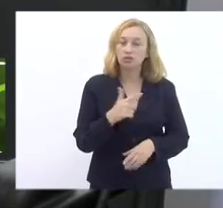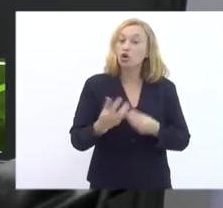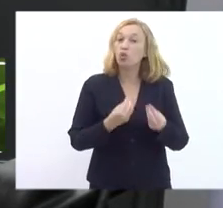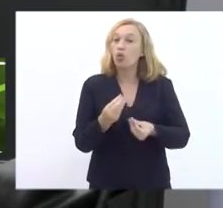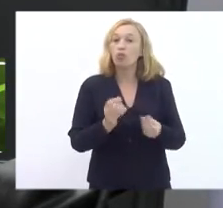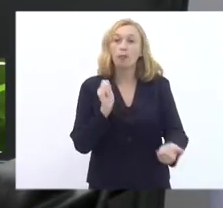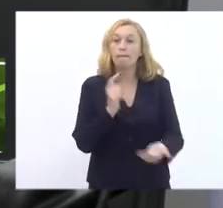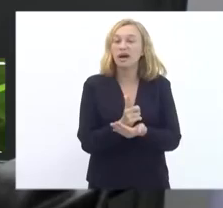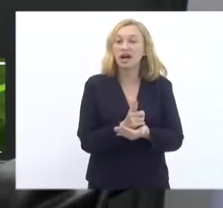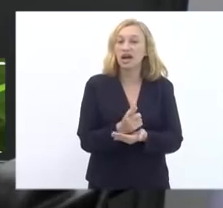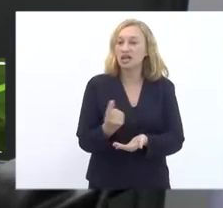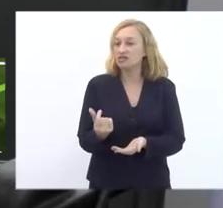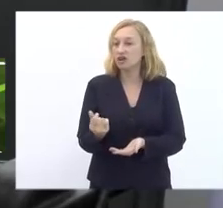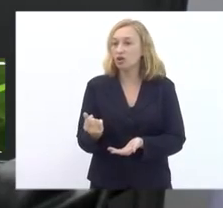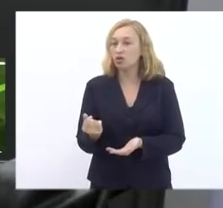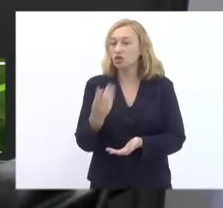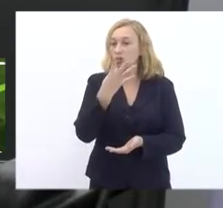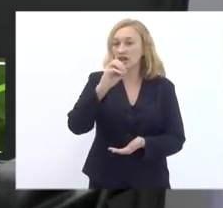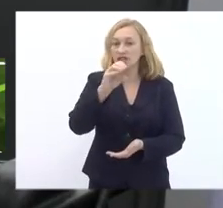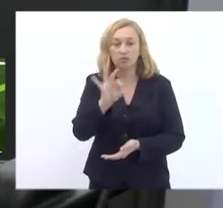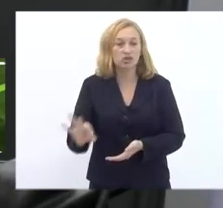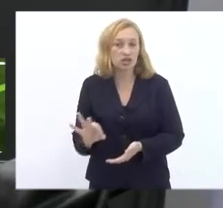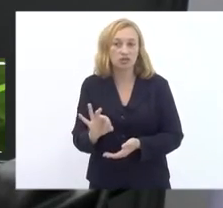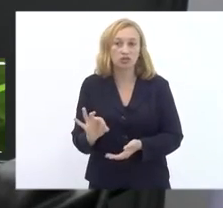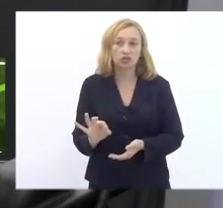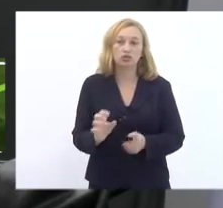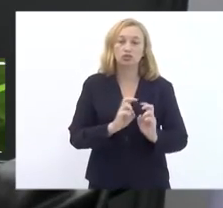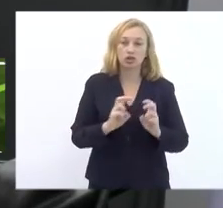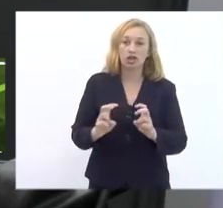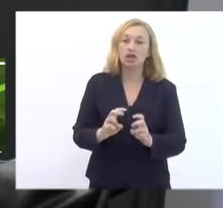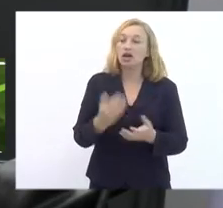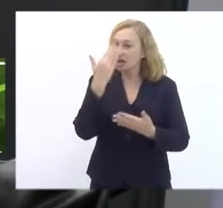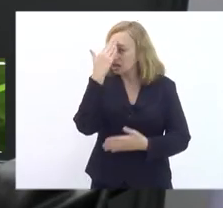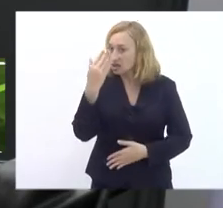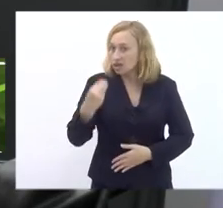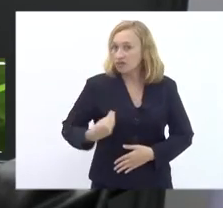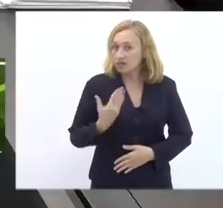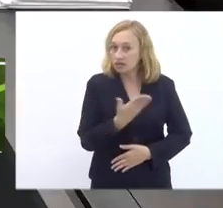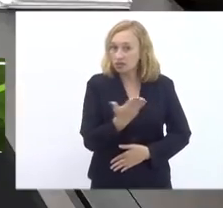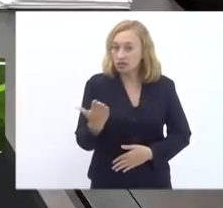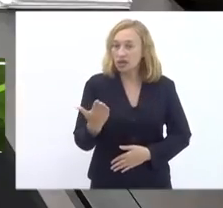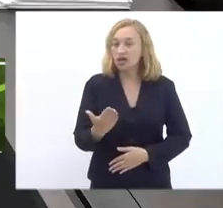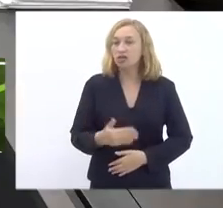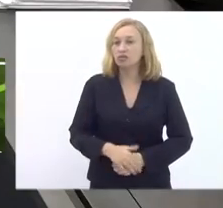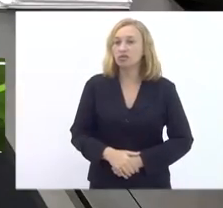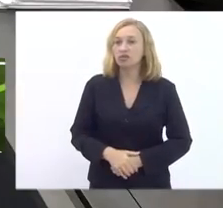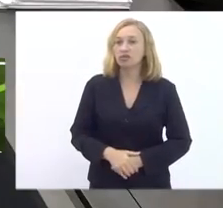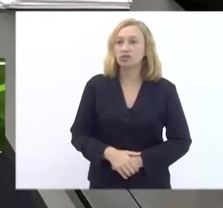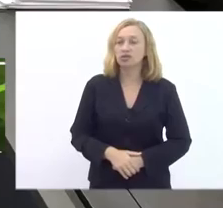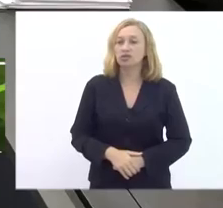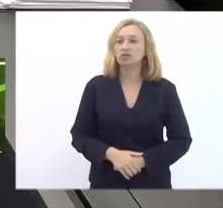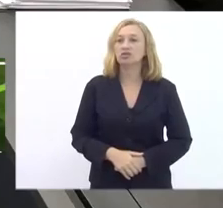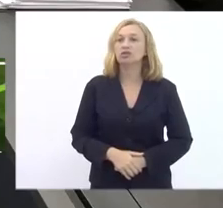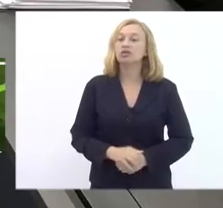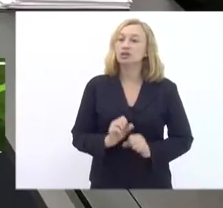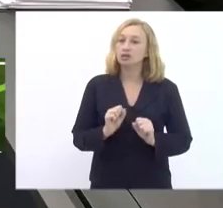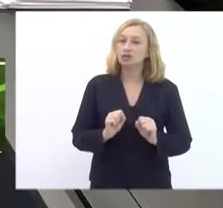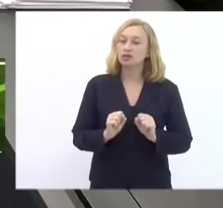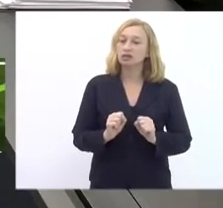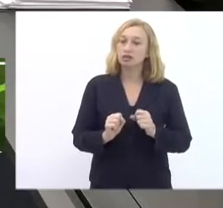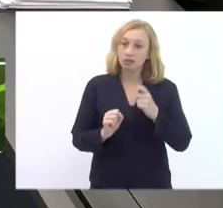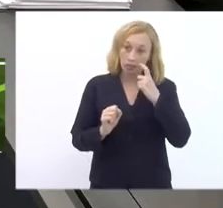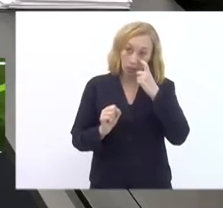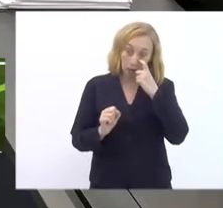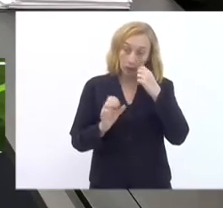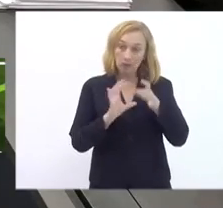desse valor de 40% do valor da tarifa. Então, eu queria agradecer a presença de Presidente, todos. Presidente, eu gostaria... Ah, por gentileza. Não, não posso